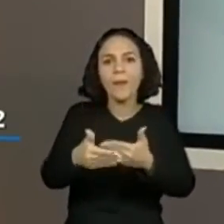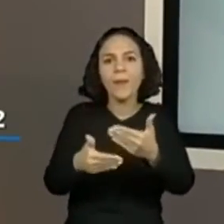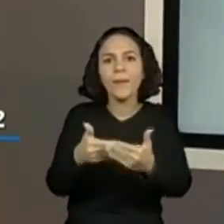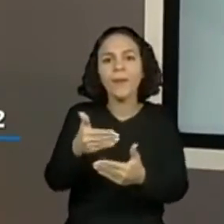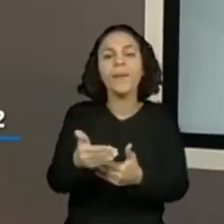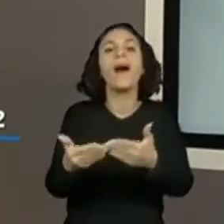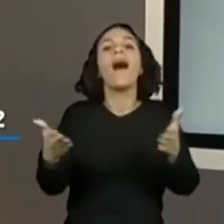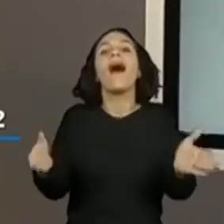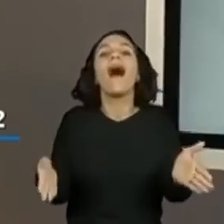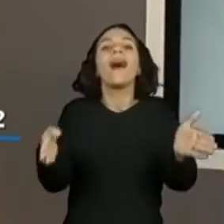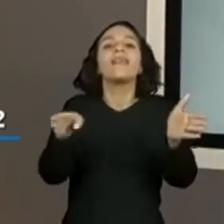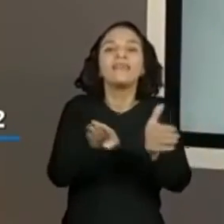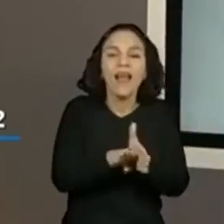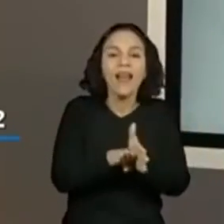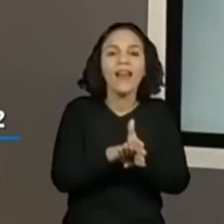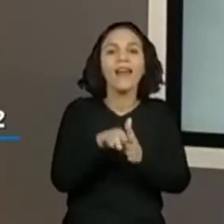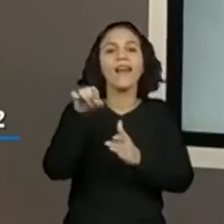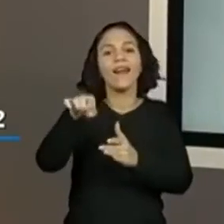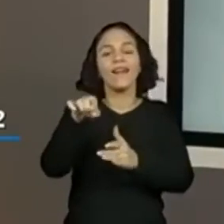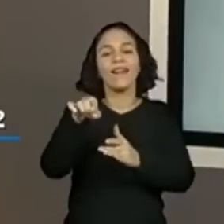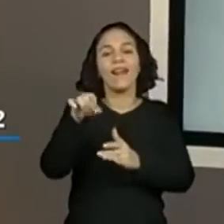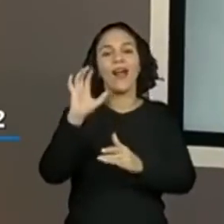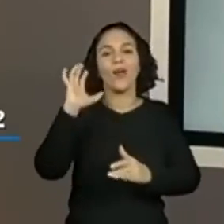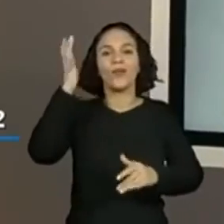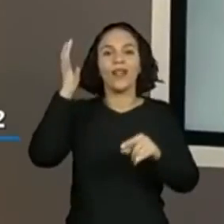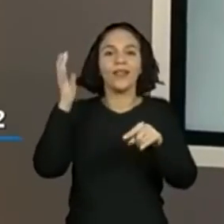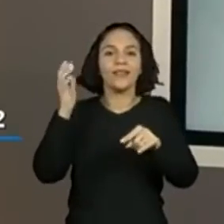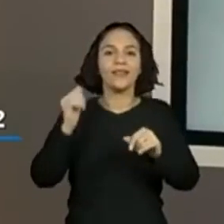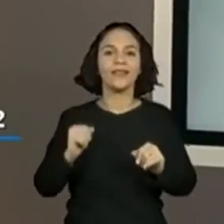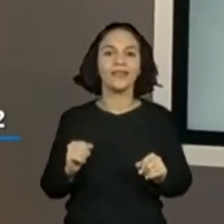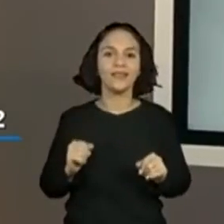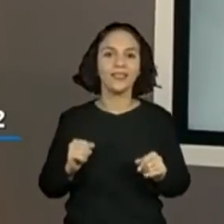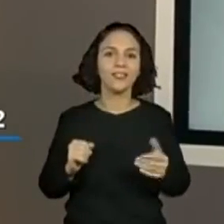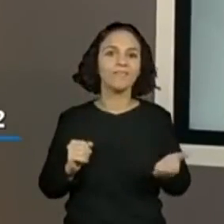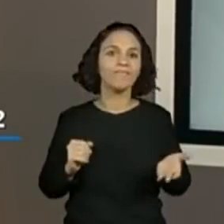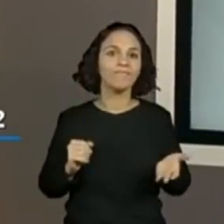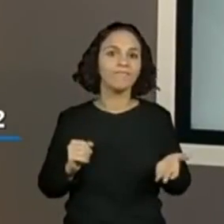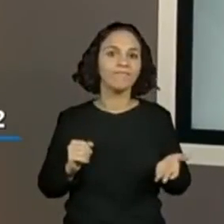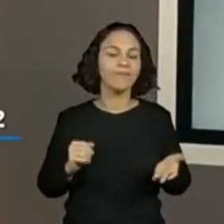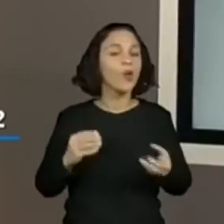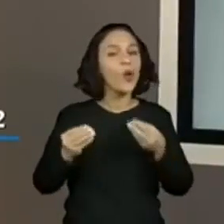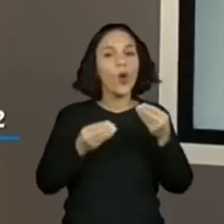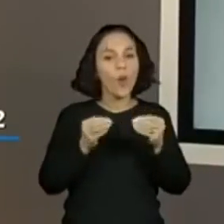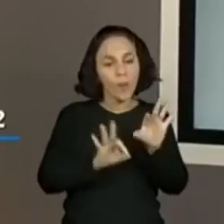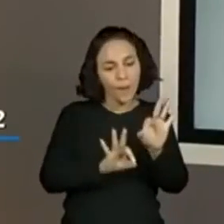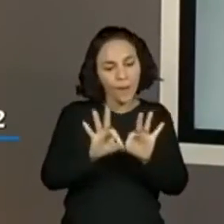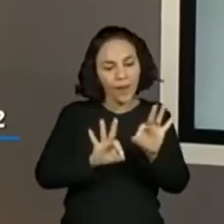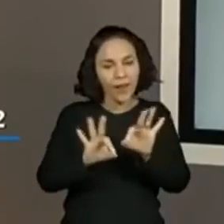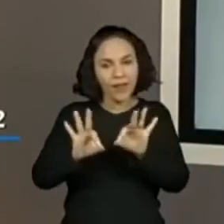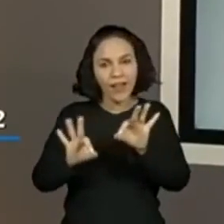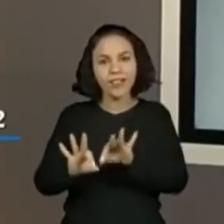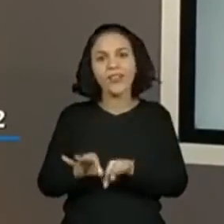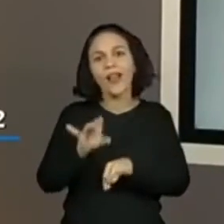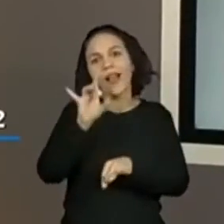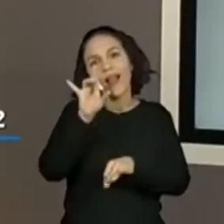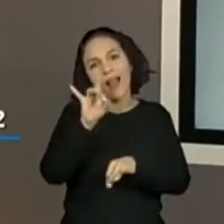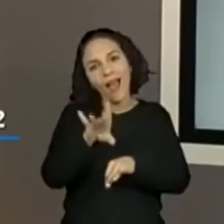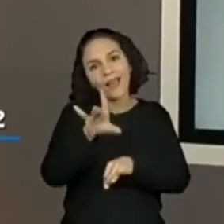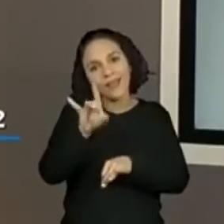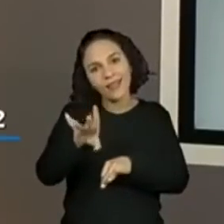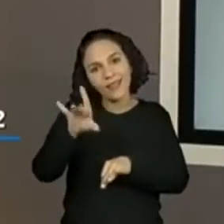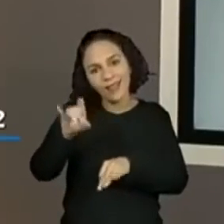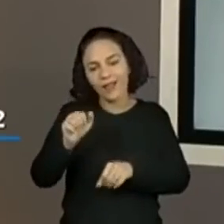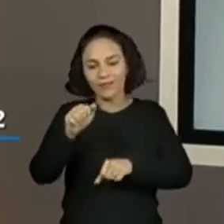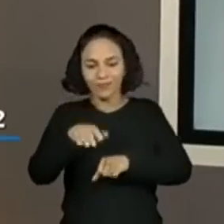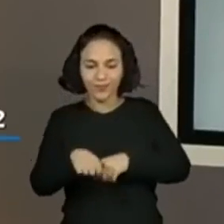vai acontecer para que esse final seja garantido. Nós vamos planejar passo a passo o que a